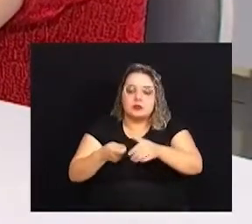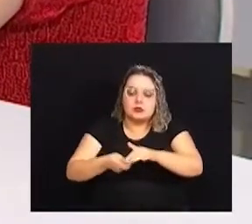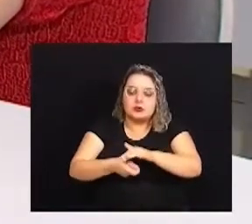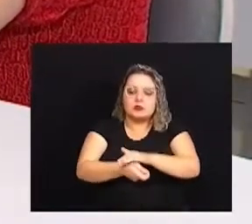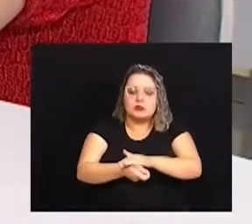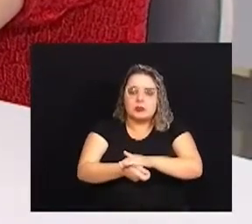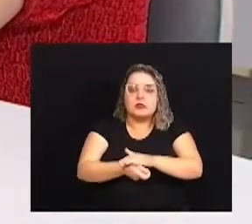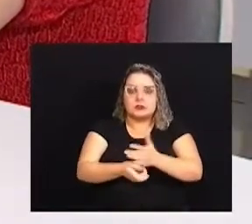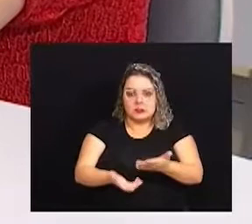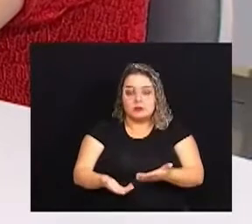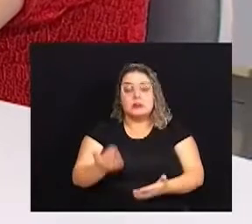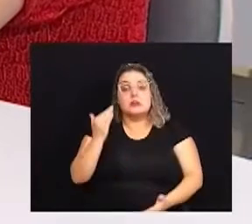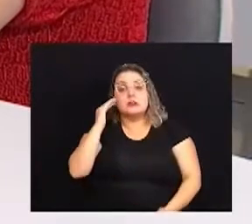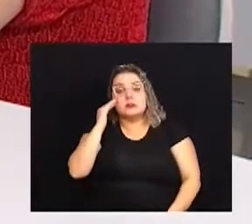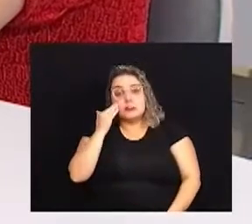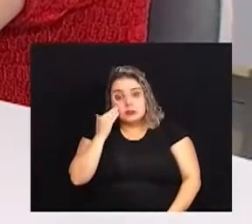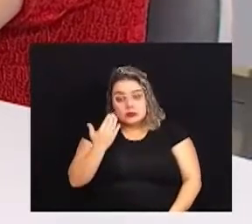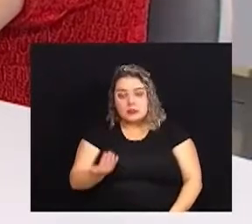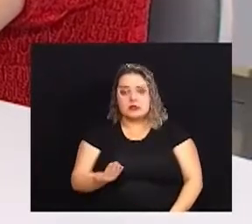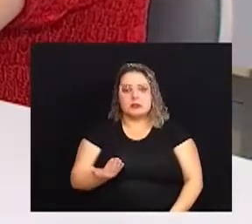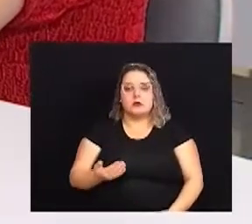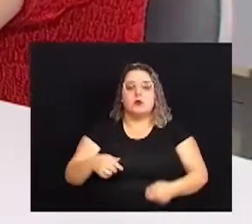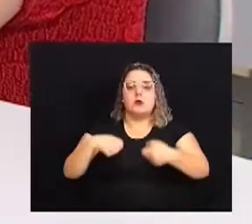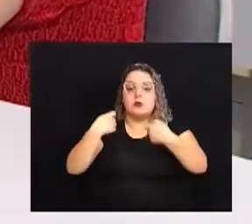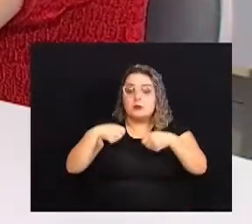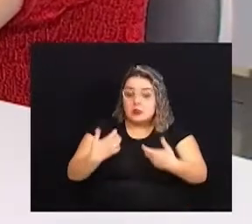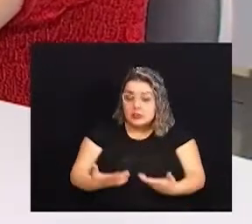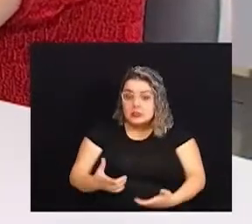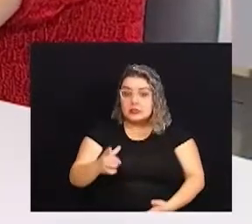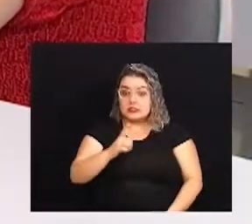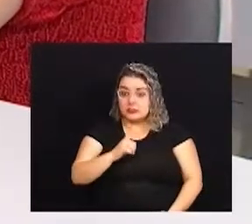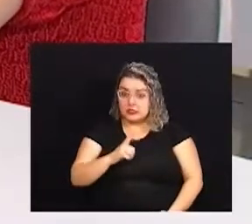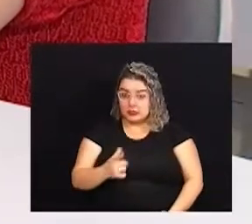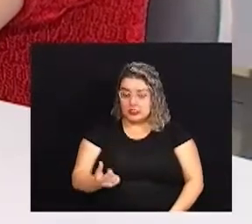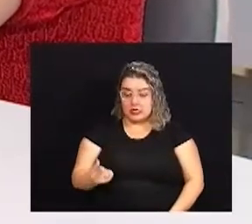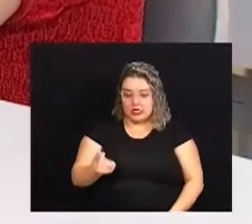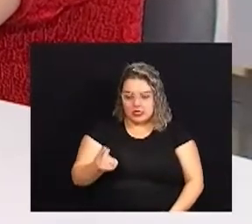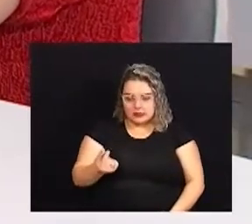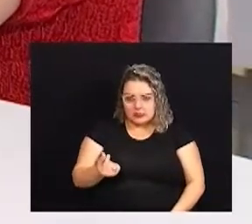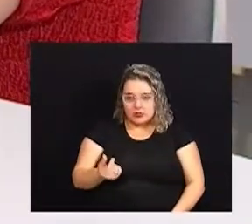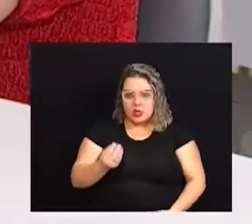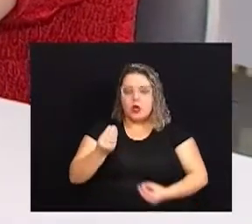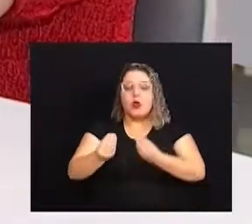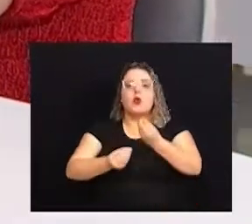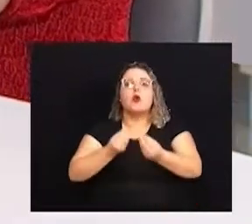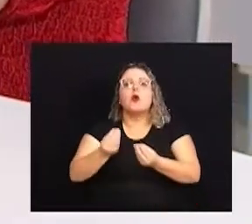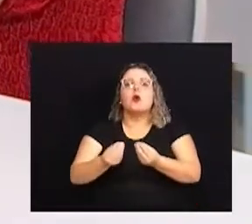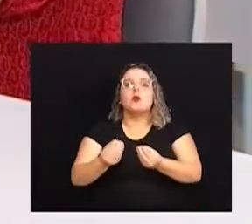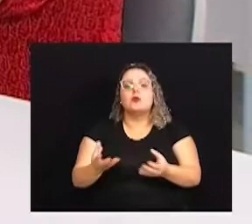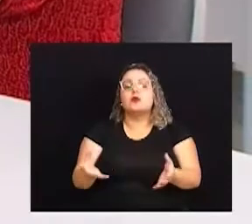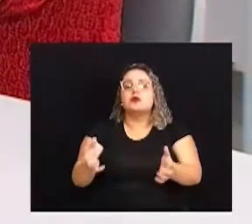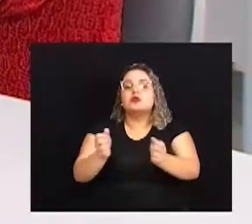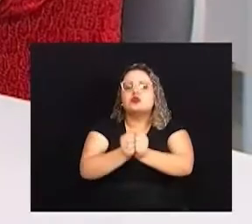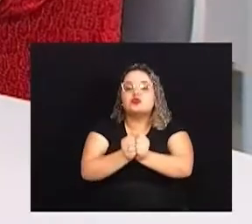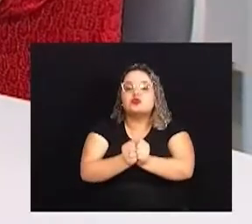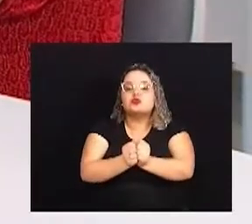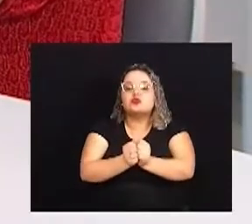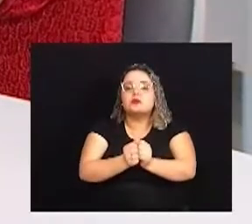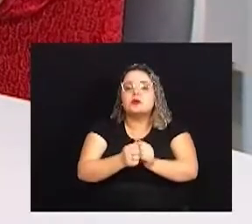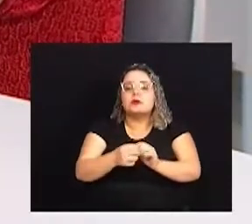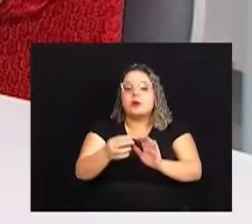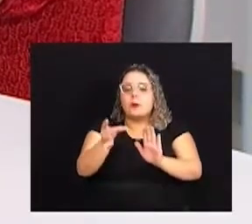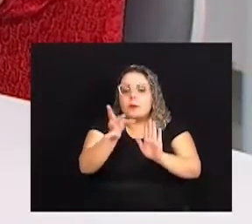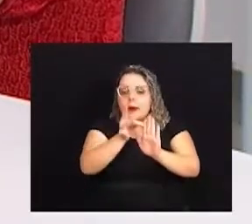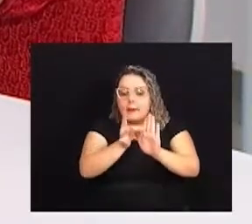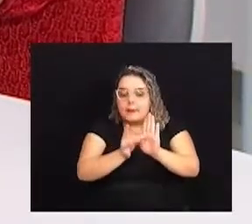nosso público está aqui assistindo, acompanhando, entendeu que precisa ter esse valor. Como que a gente coloca isso no orçamento? Como é que